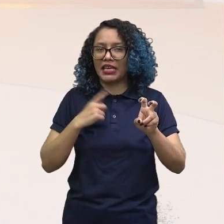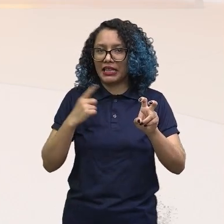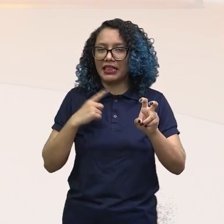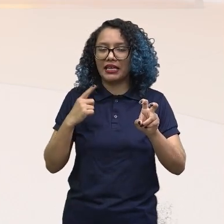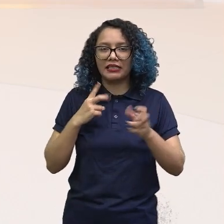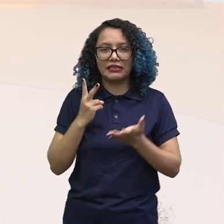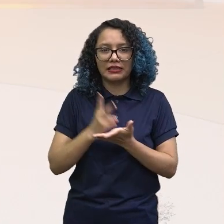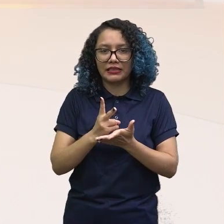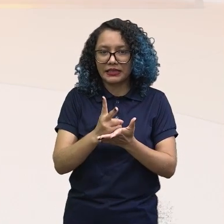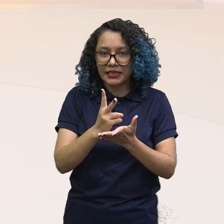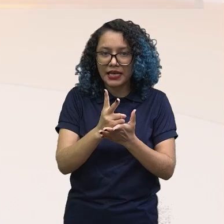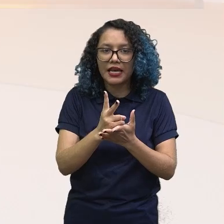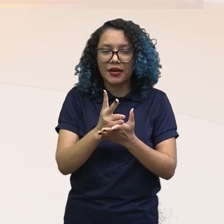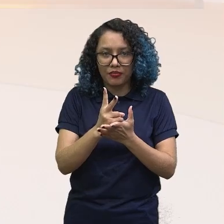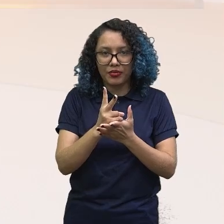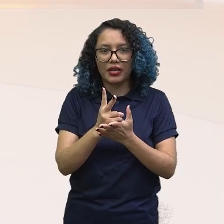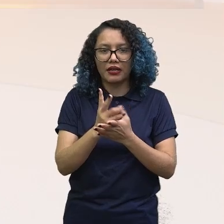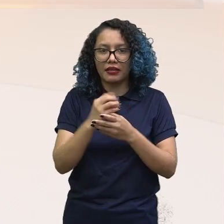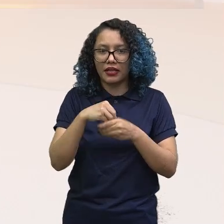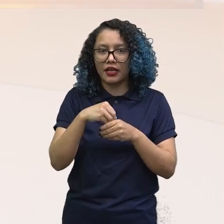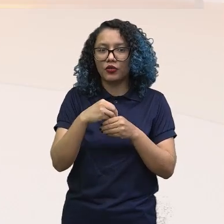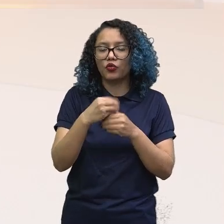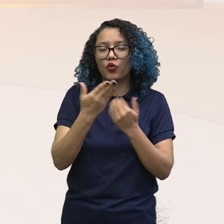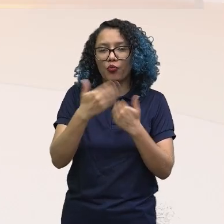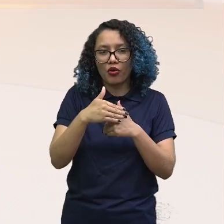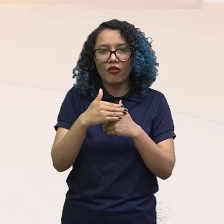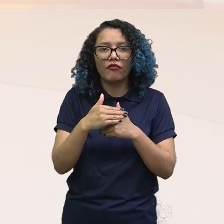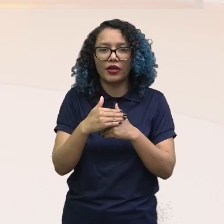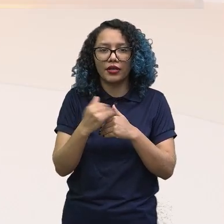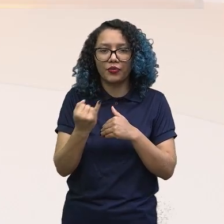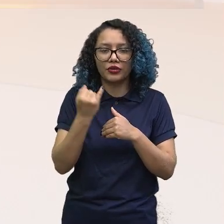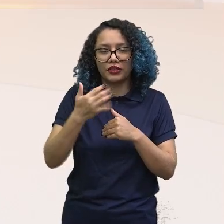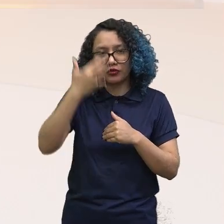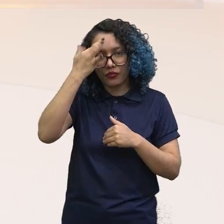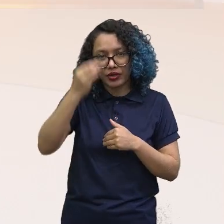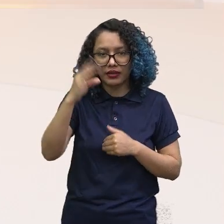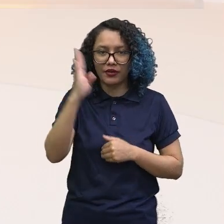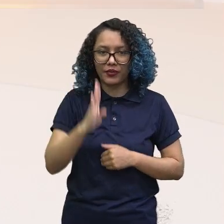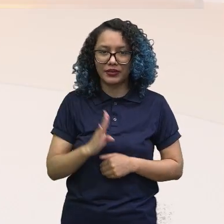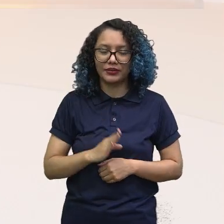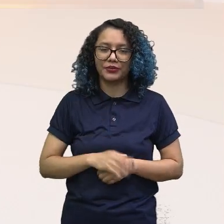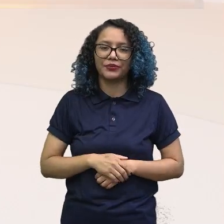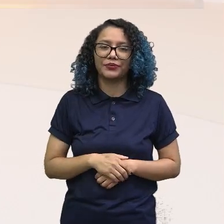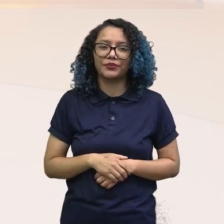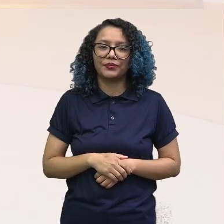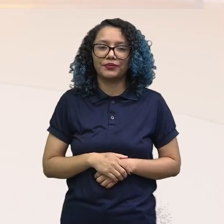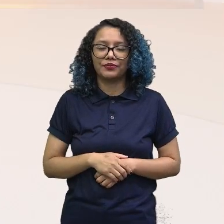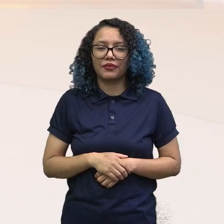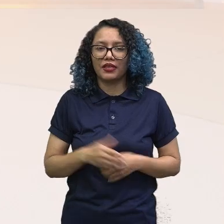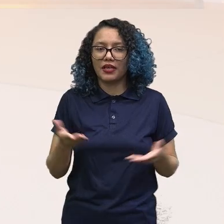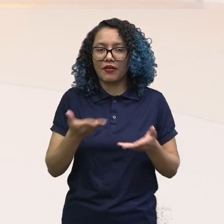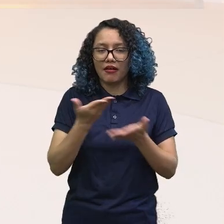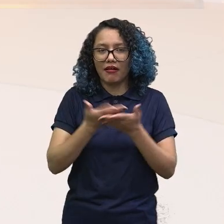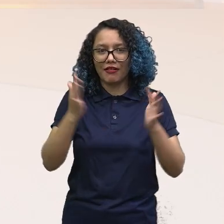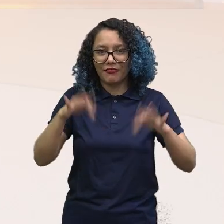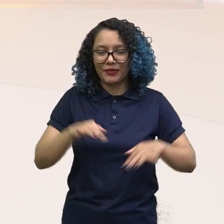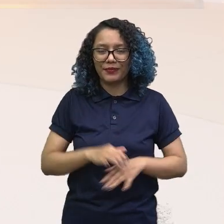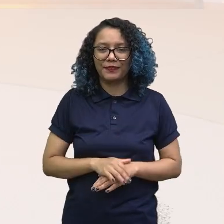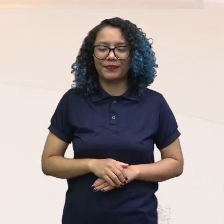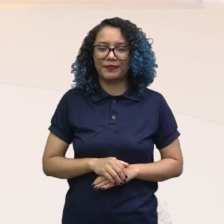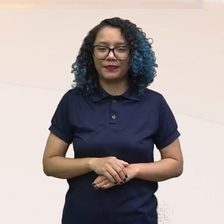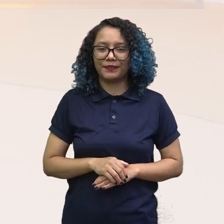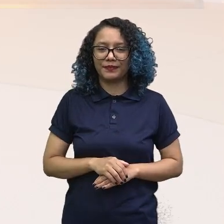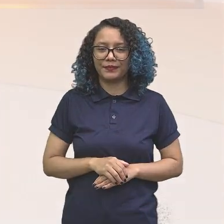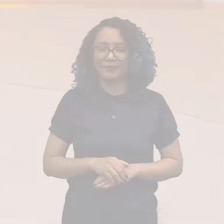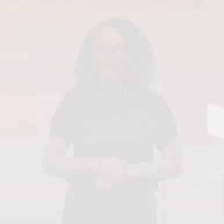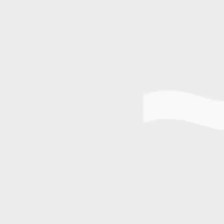recorrente e muito importante para a compreensão da história brasileira. E assim finalizamos mais uma aula.